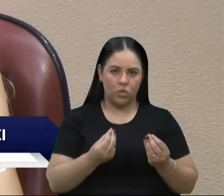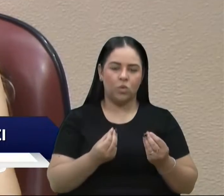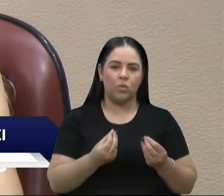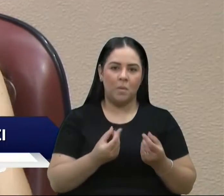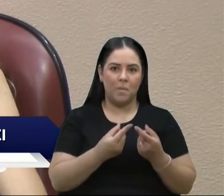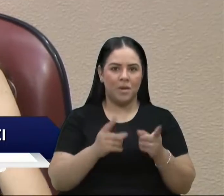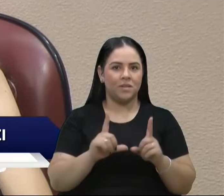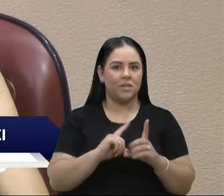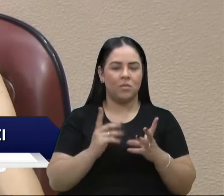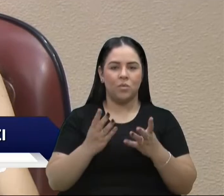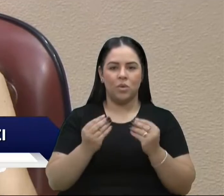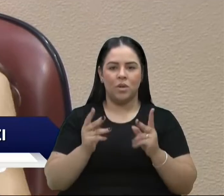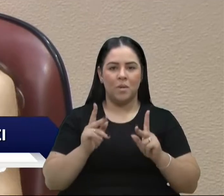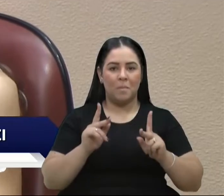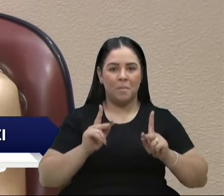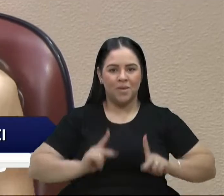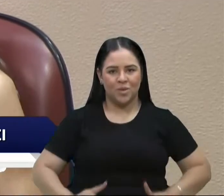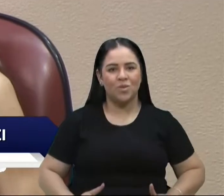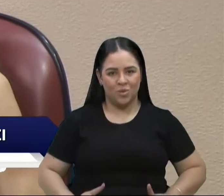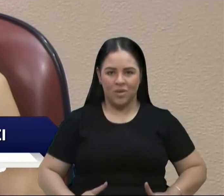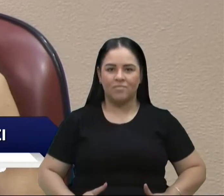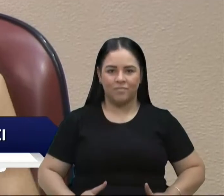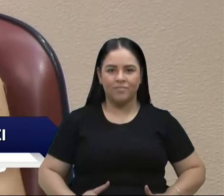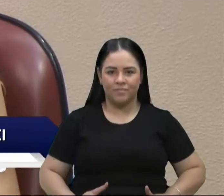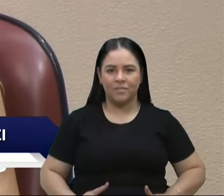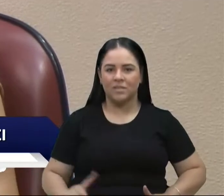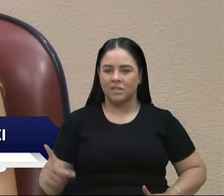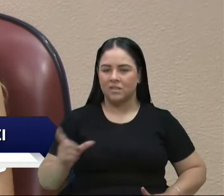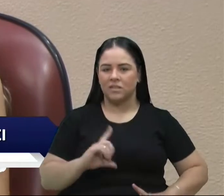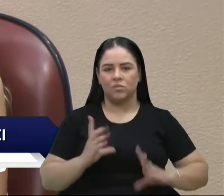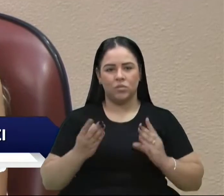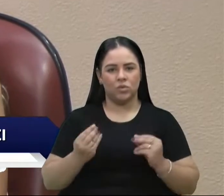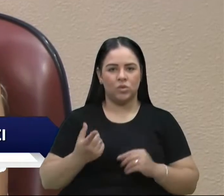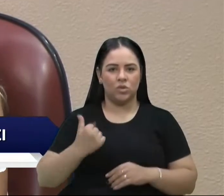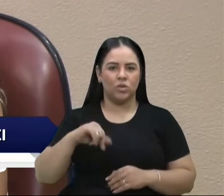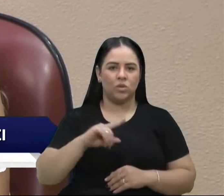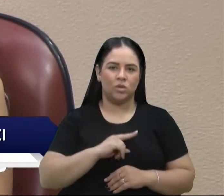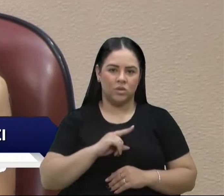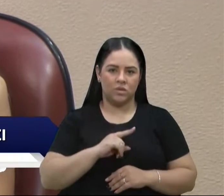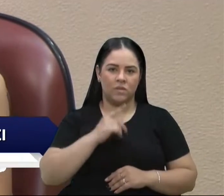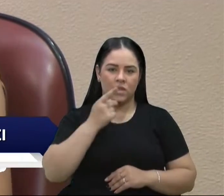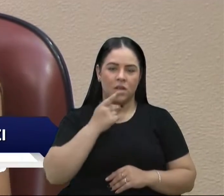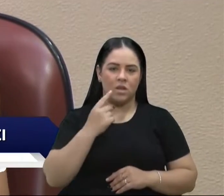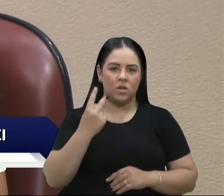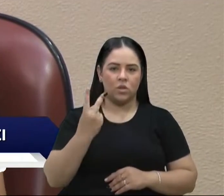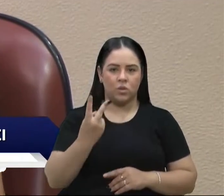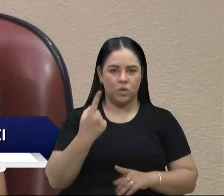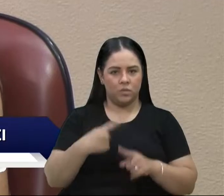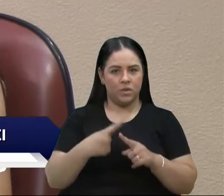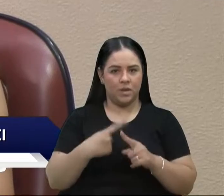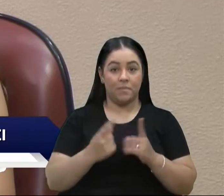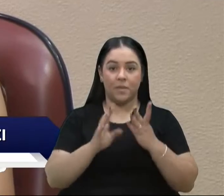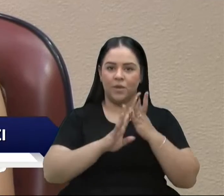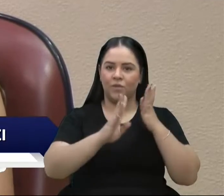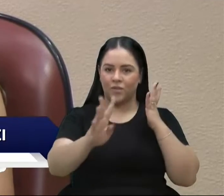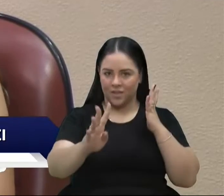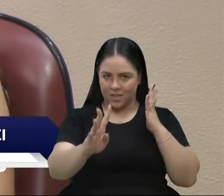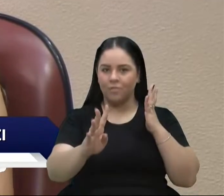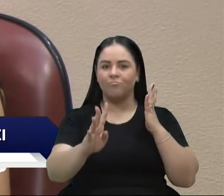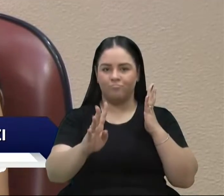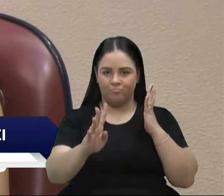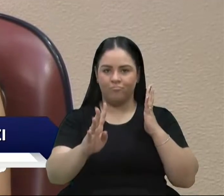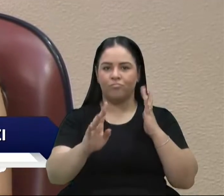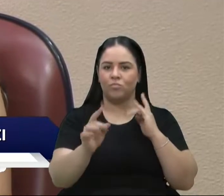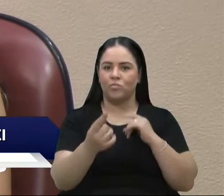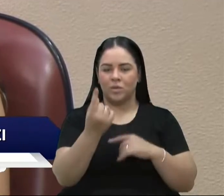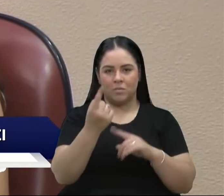o volume ele está realmente bastante alto e nós atribuímos isso a 2 motivos. Primeiro, a fila de espera, que já era grande.